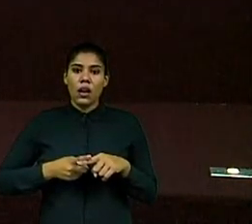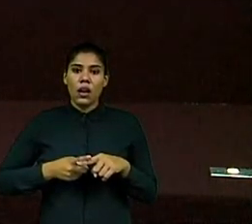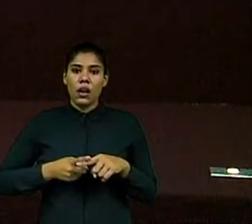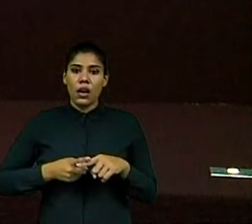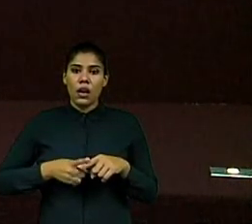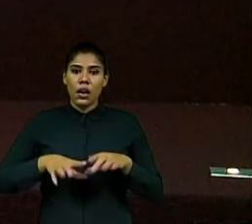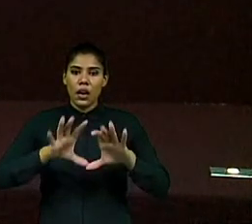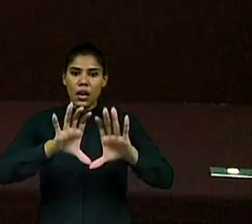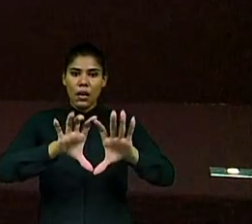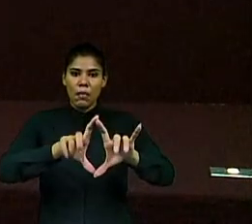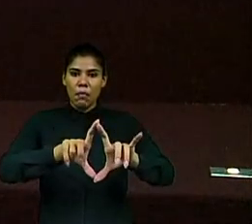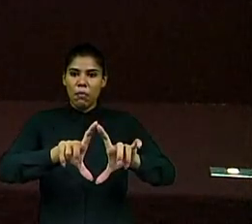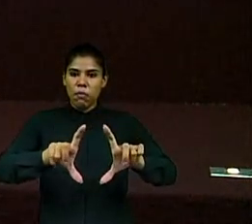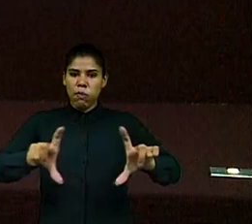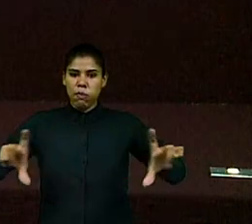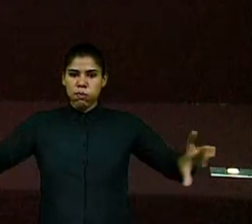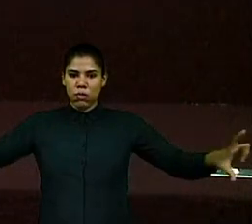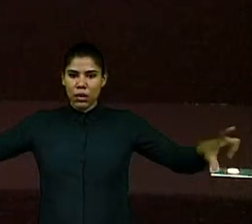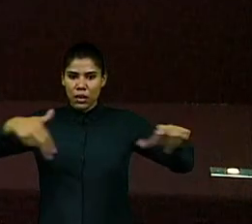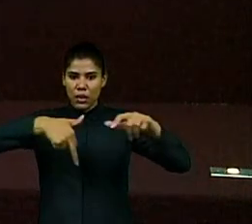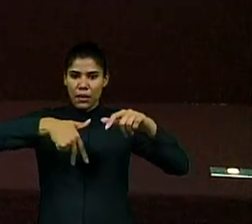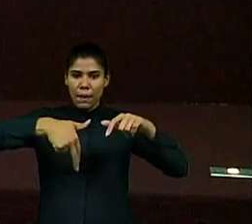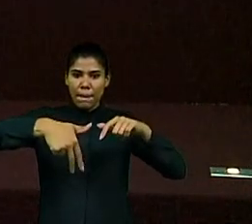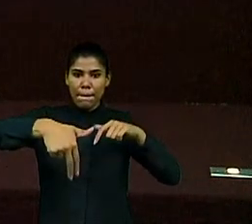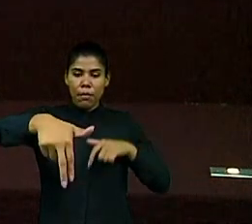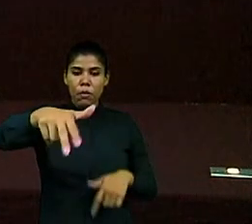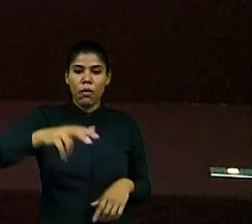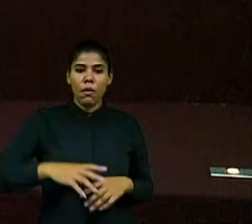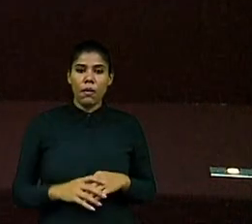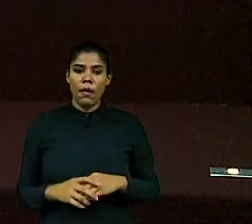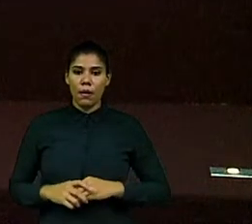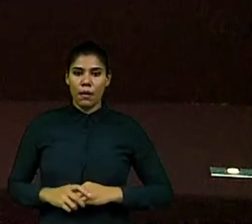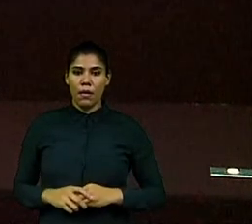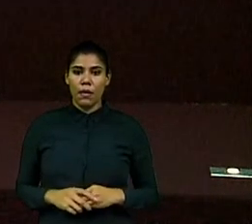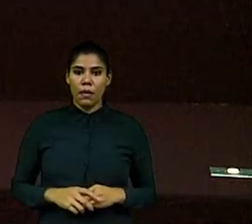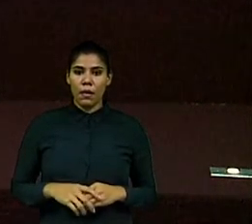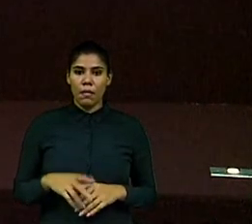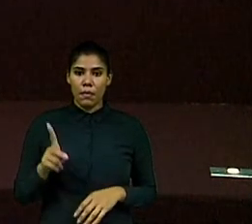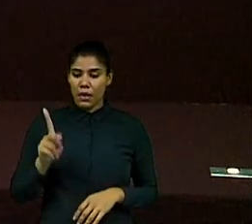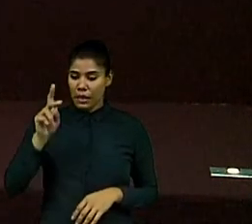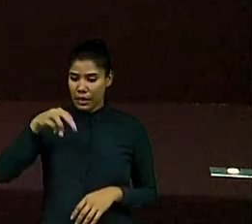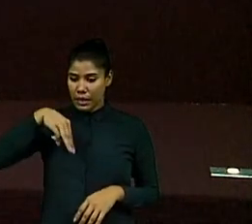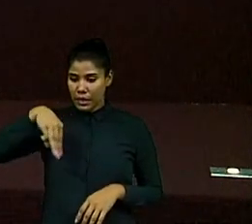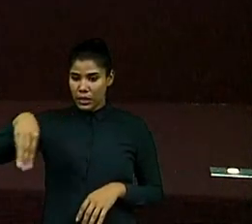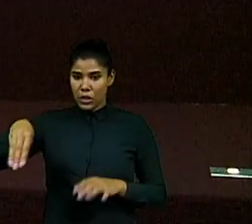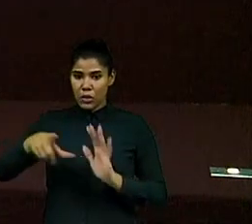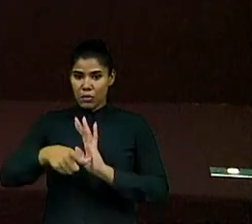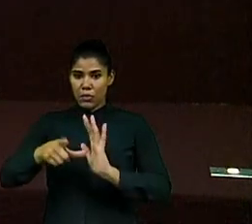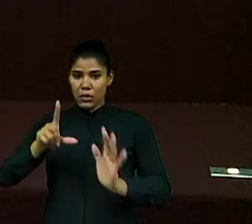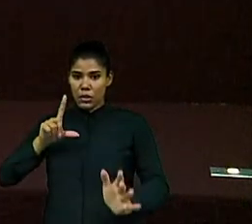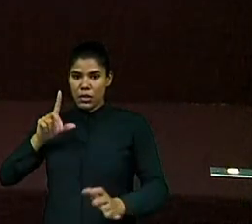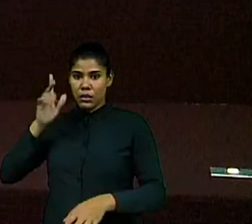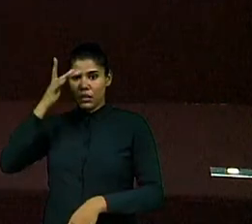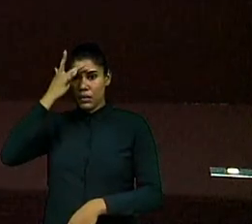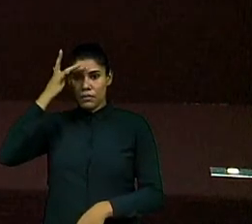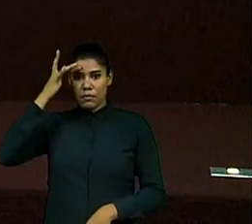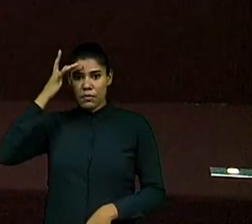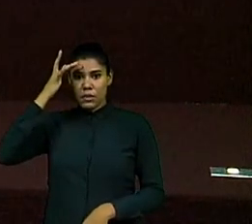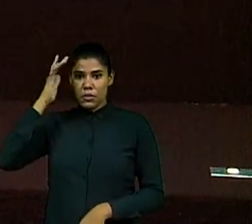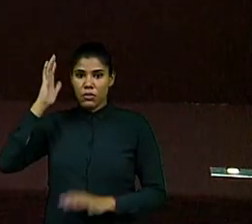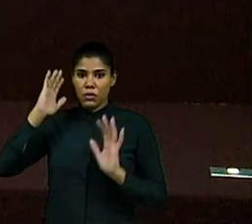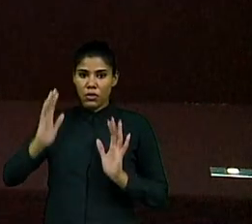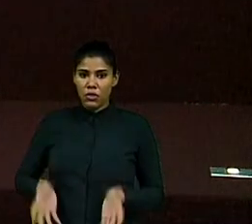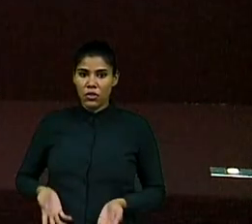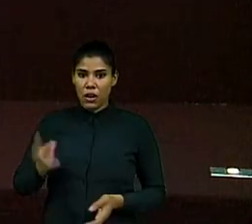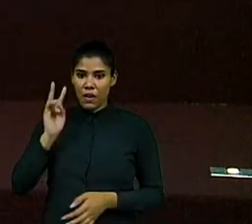grande bem larga para que pelo menos a 3 km o corredor já possa